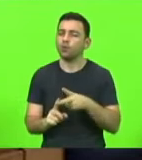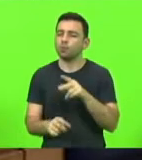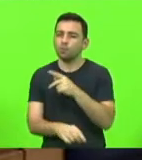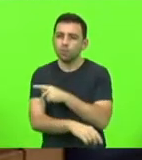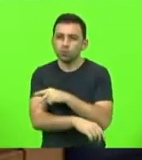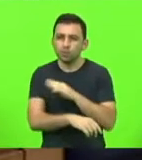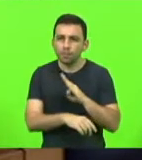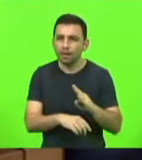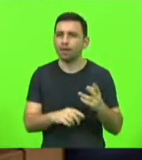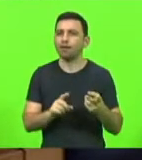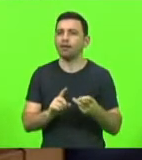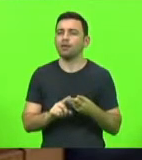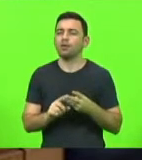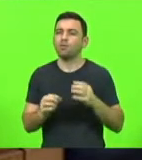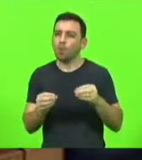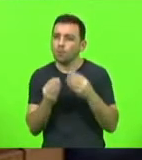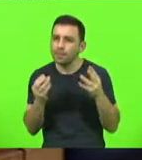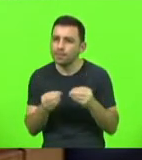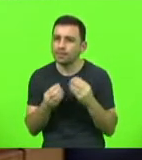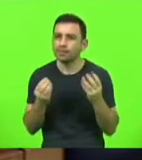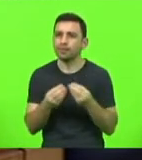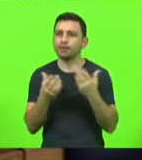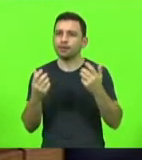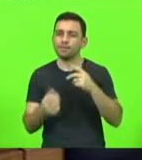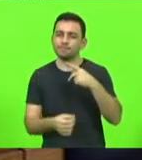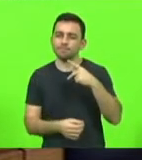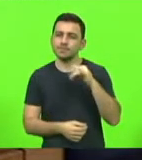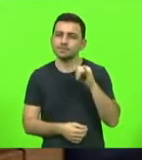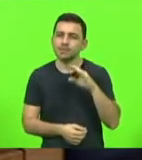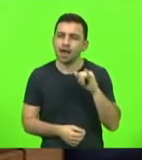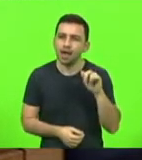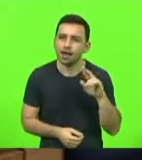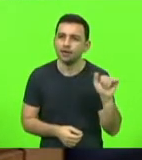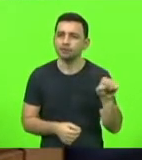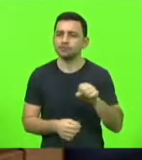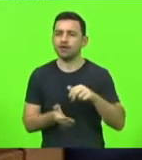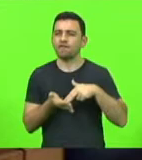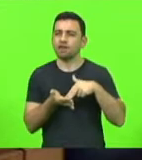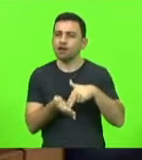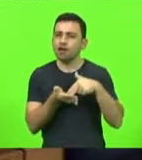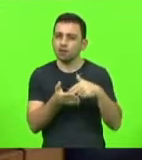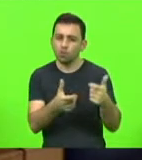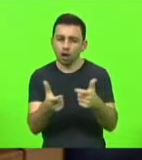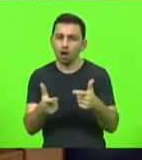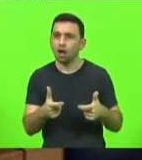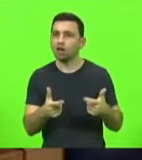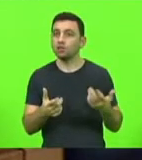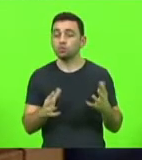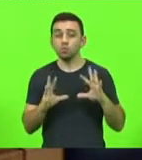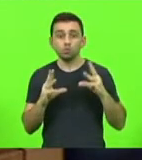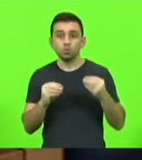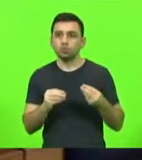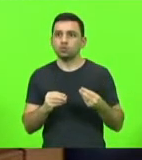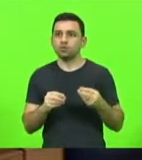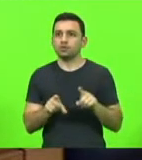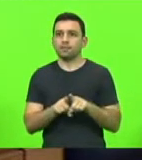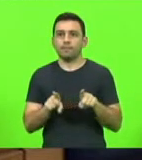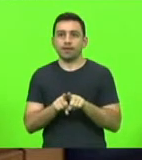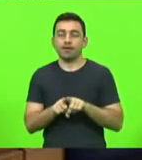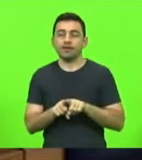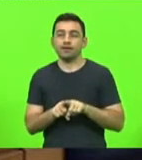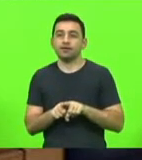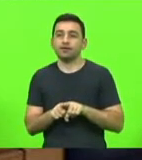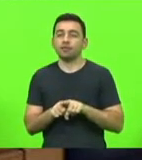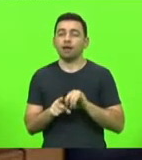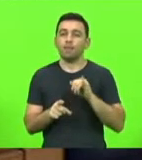Bombinhas, para Barra Velha, para Piçarras, para Navegantes, tudo, sem contar do porto de Itapoá, do porto